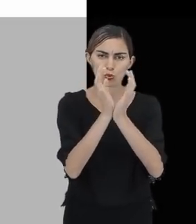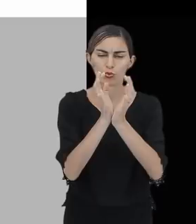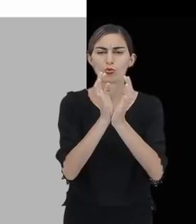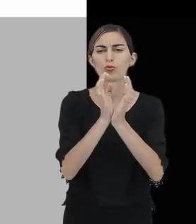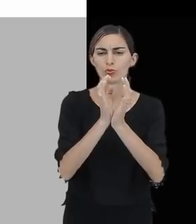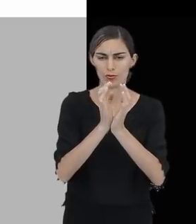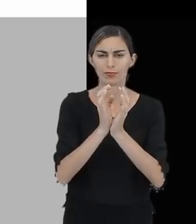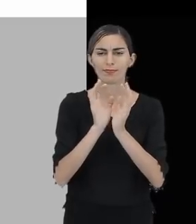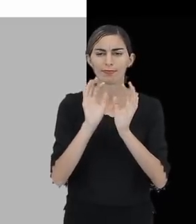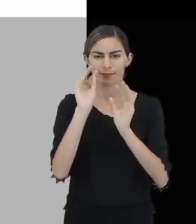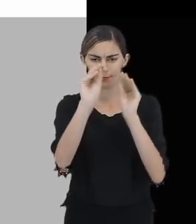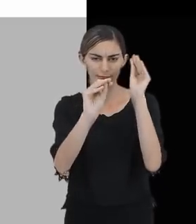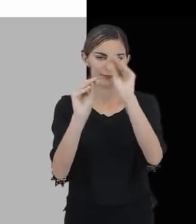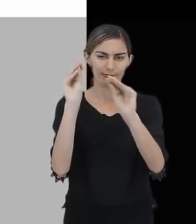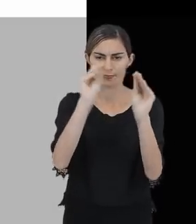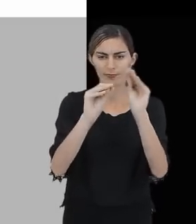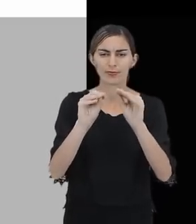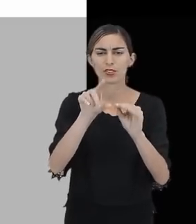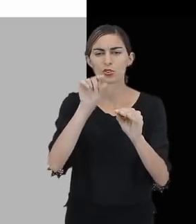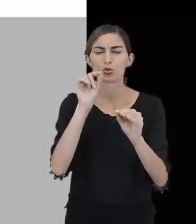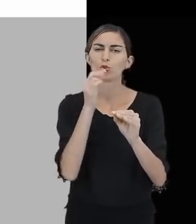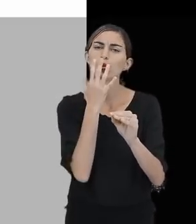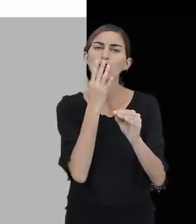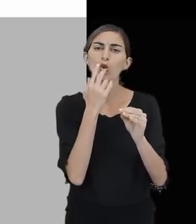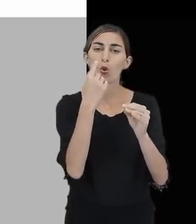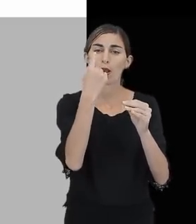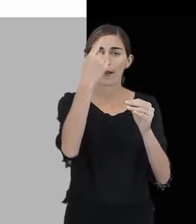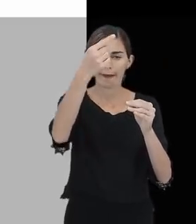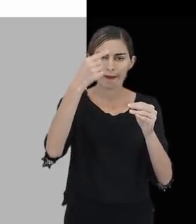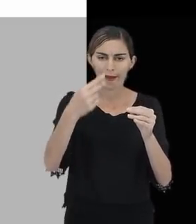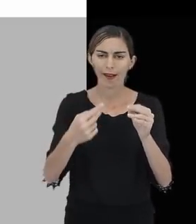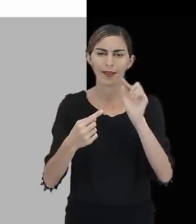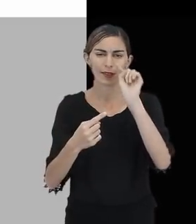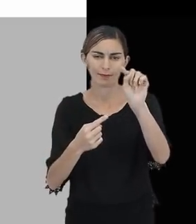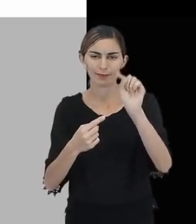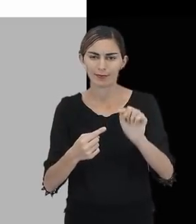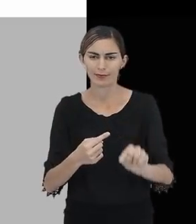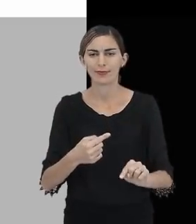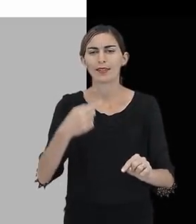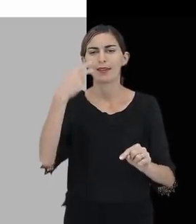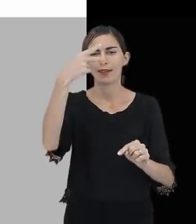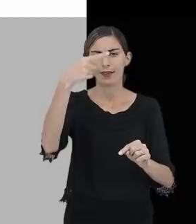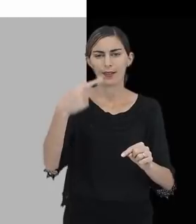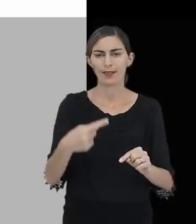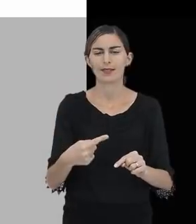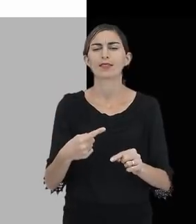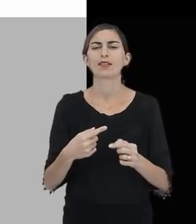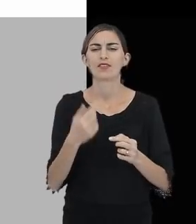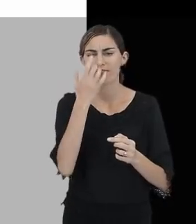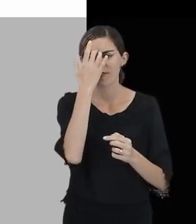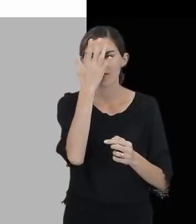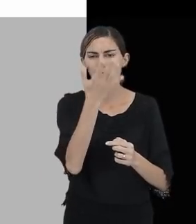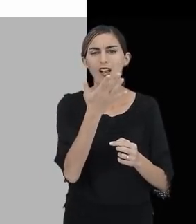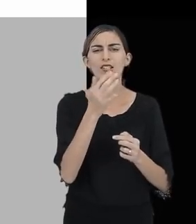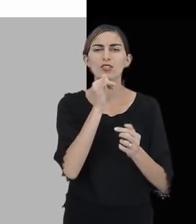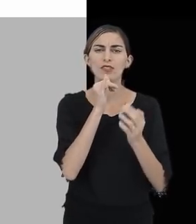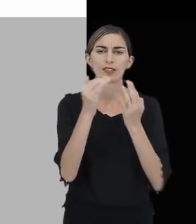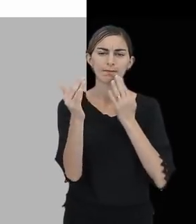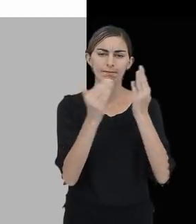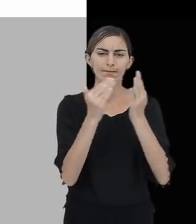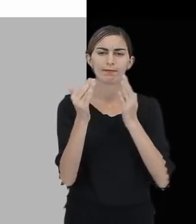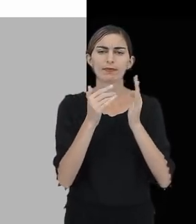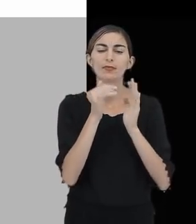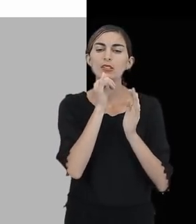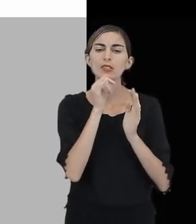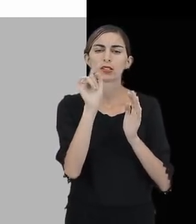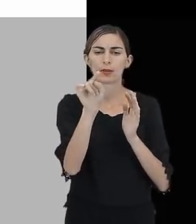vai colocar true ou false e vai definir a cor para cada estado, certo? Então, para ficar mais fácil, a gente vai ver um exemplozinho aqui. Então aqui